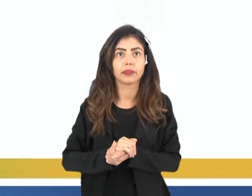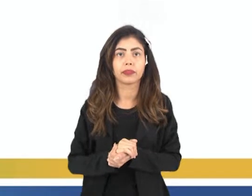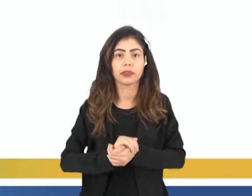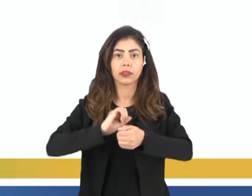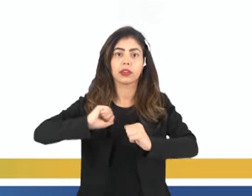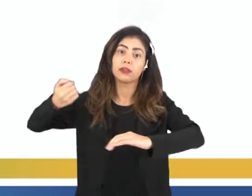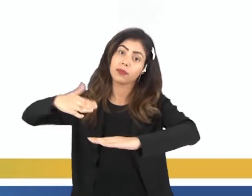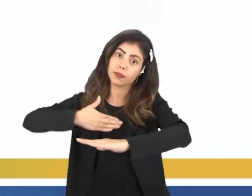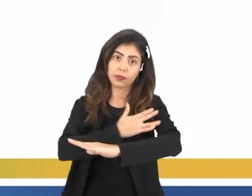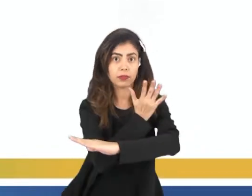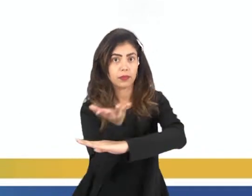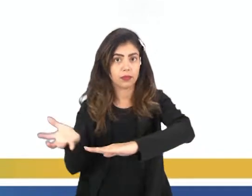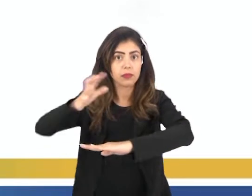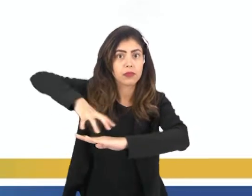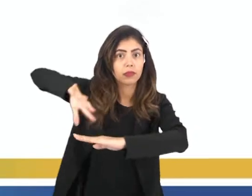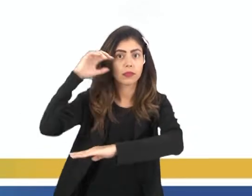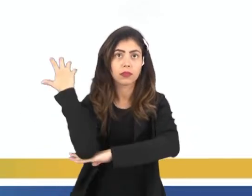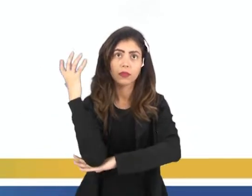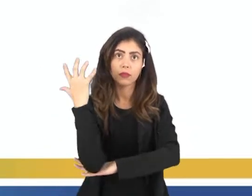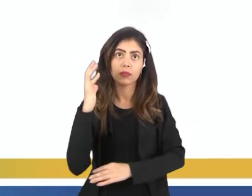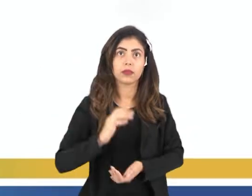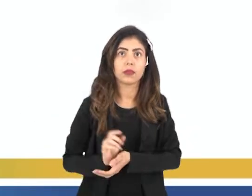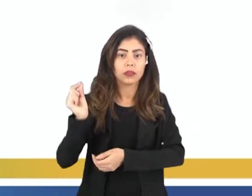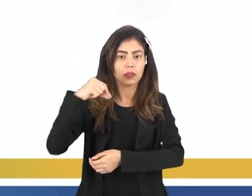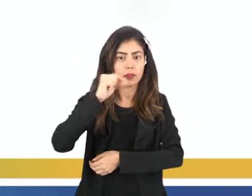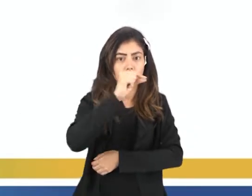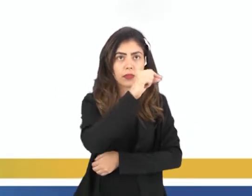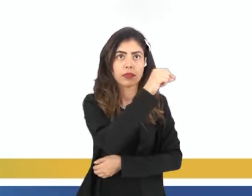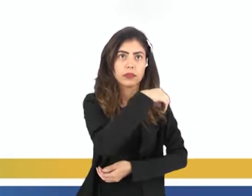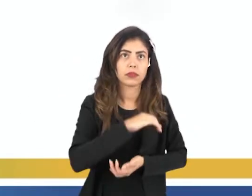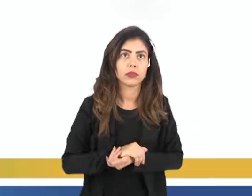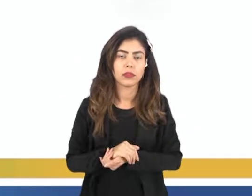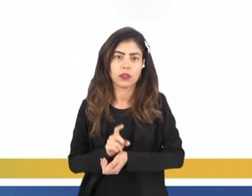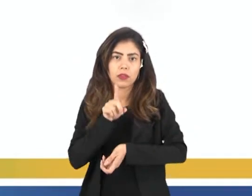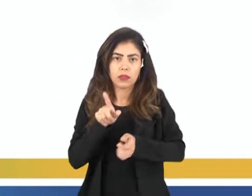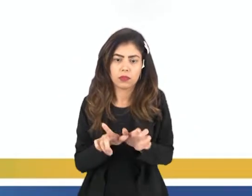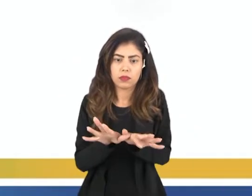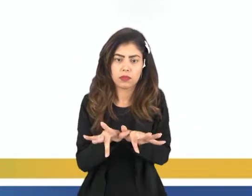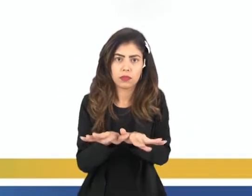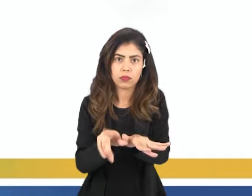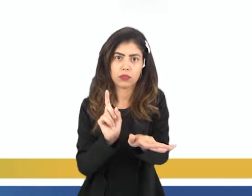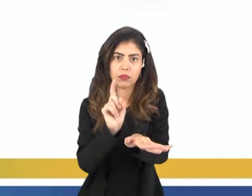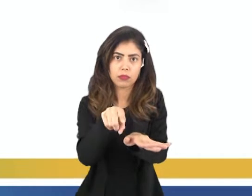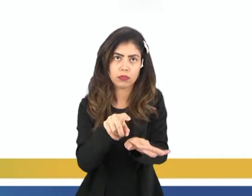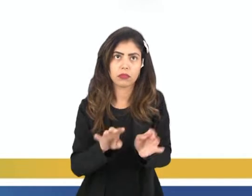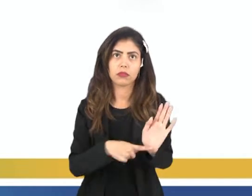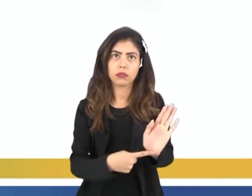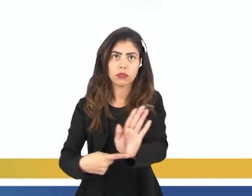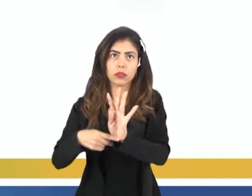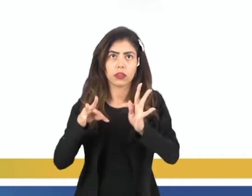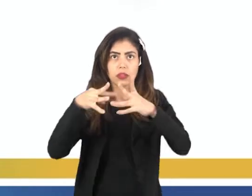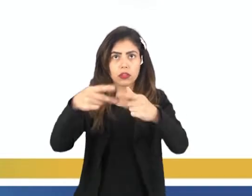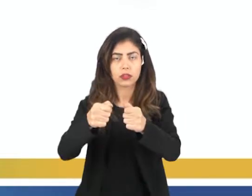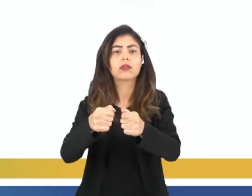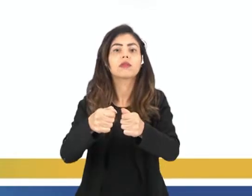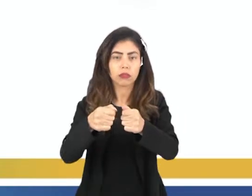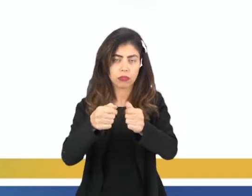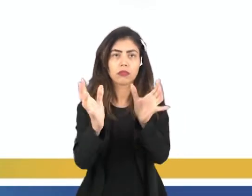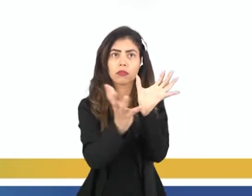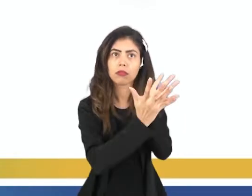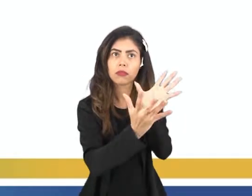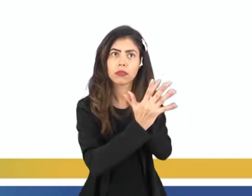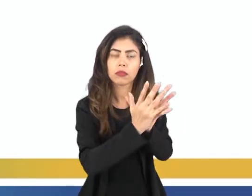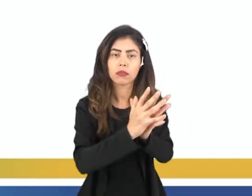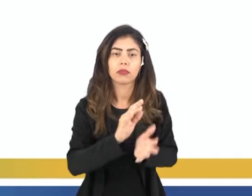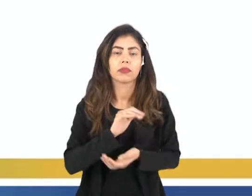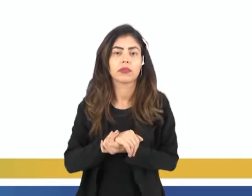são os insetos. Besouros, formigas, mariposas e vespas fazem parte do grupo que é a maioria da fauna amazônica.